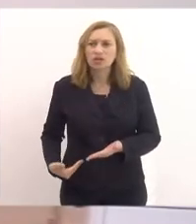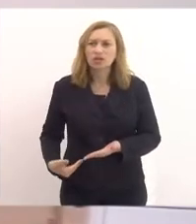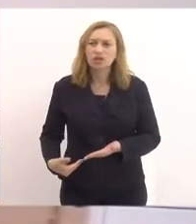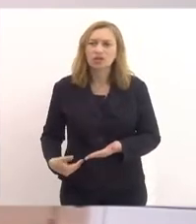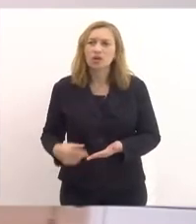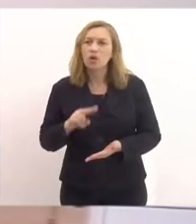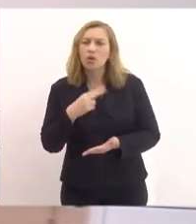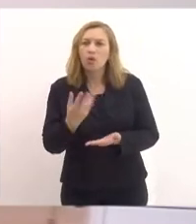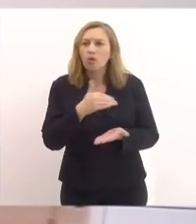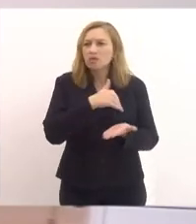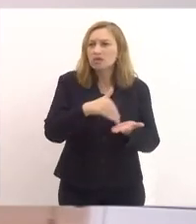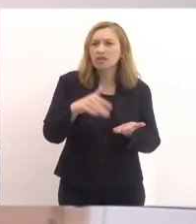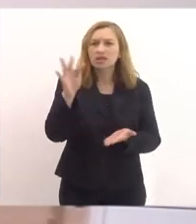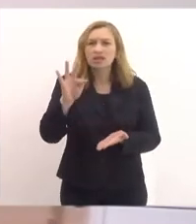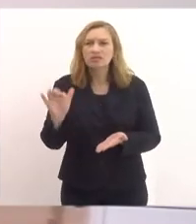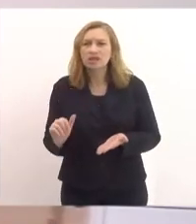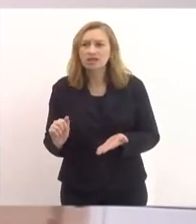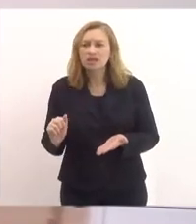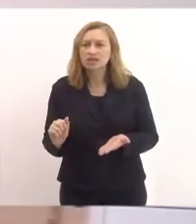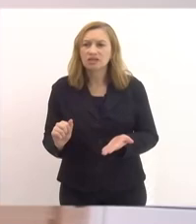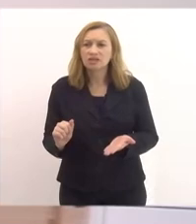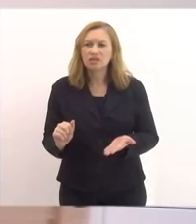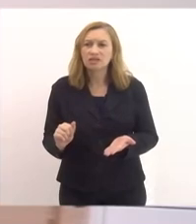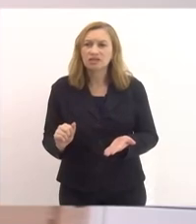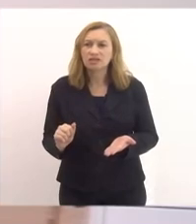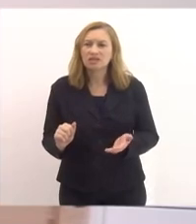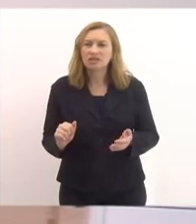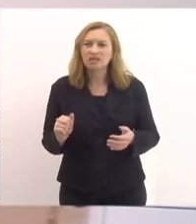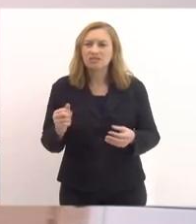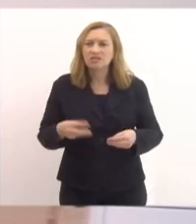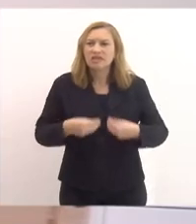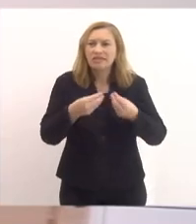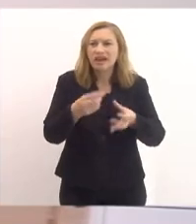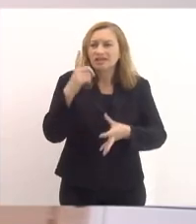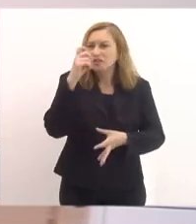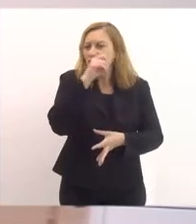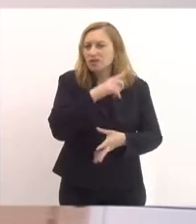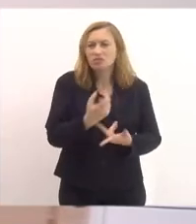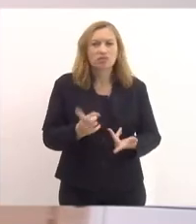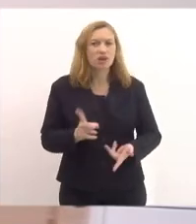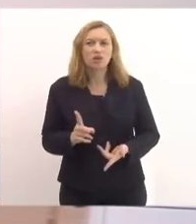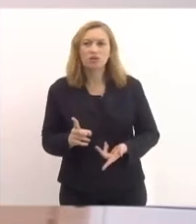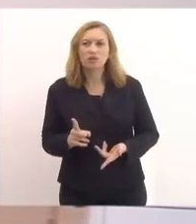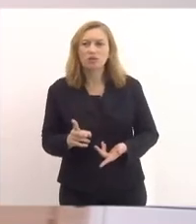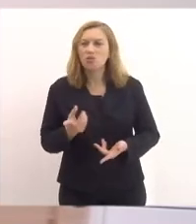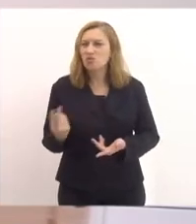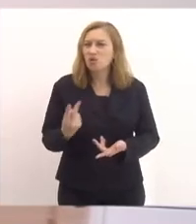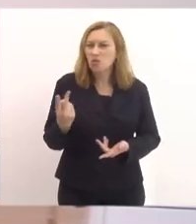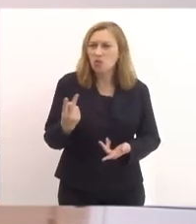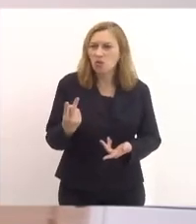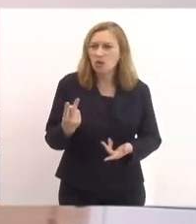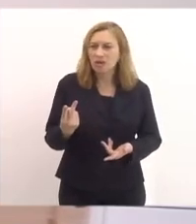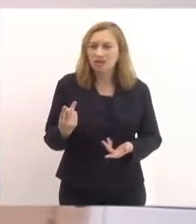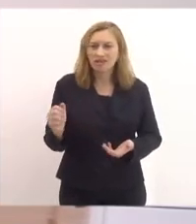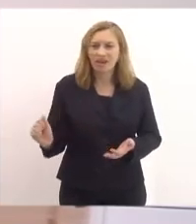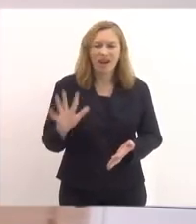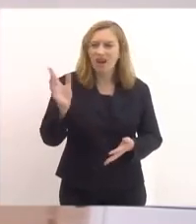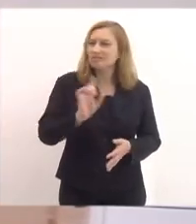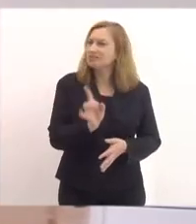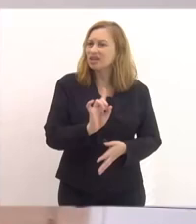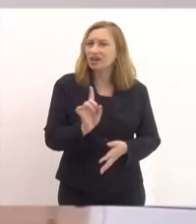a Secretaria de Fazenda vai trazer alguma dificuldade. O valor disso também não me parece que é nada exorbitante.